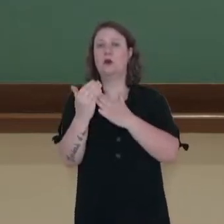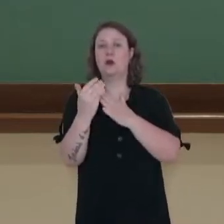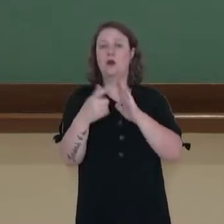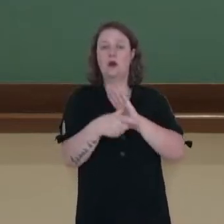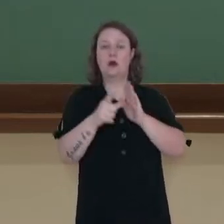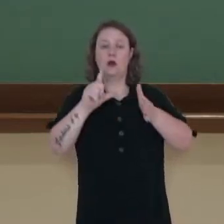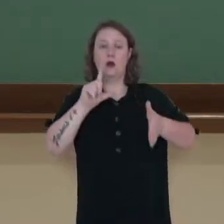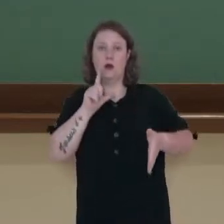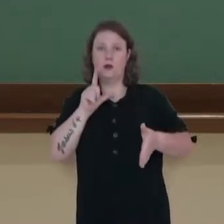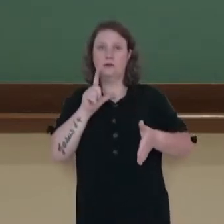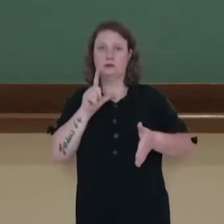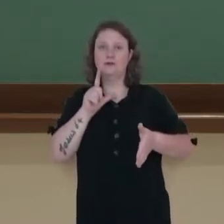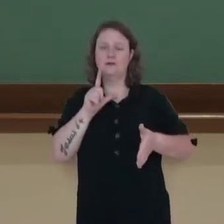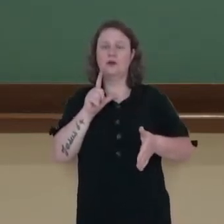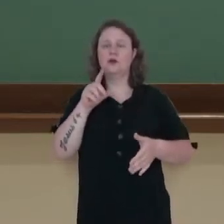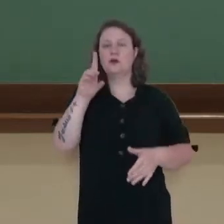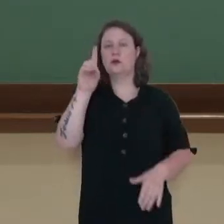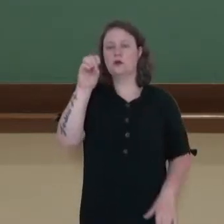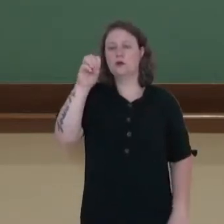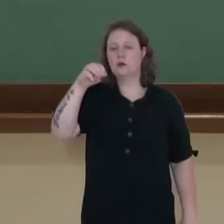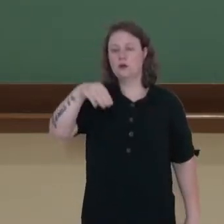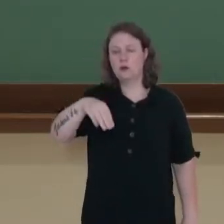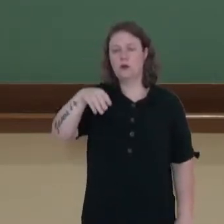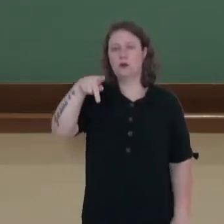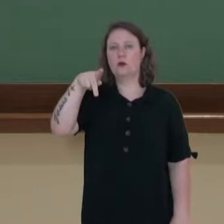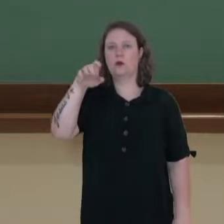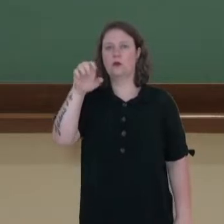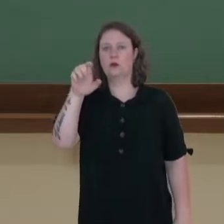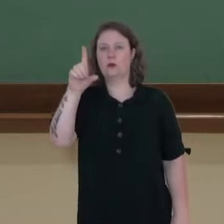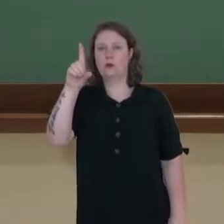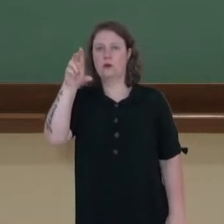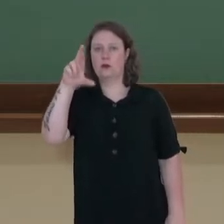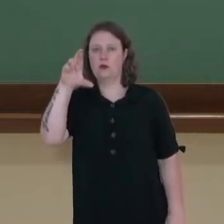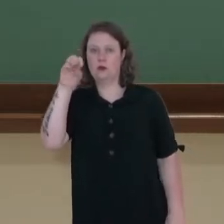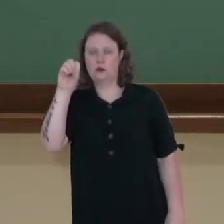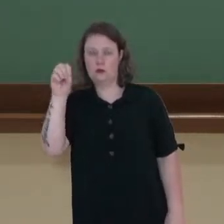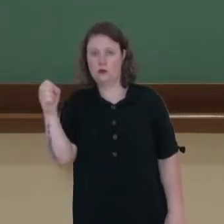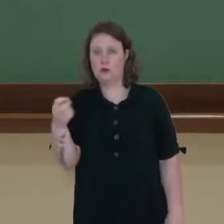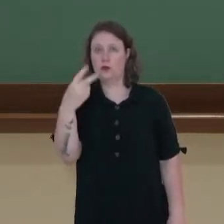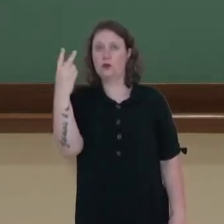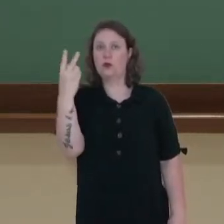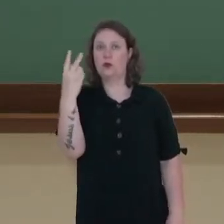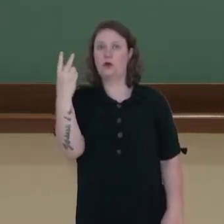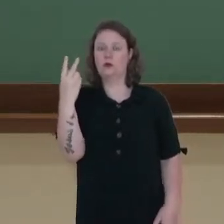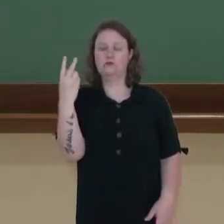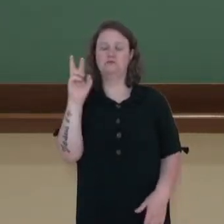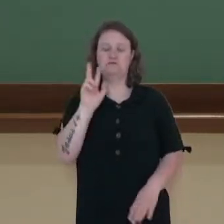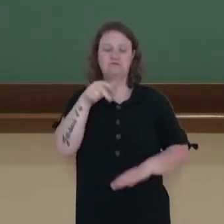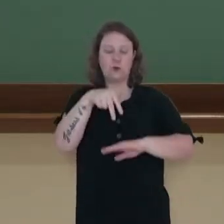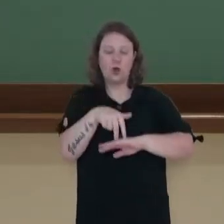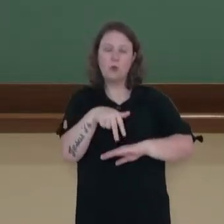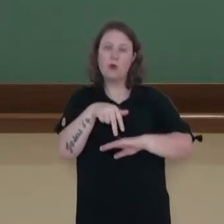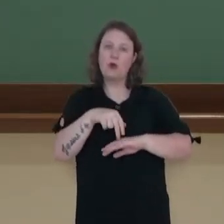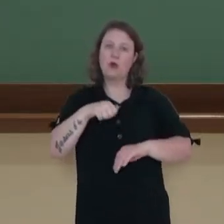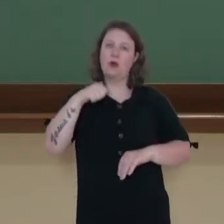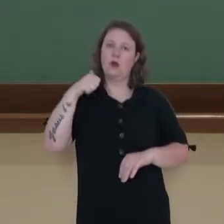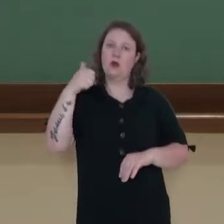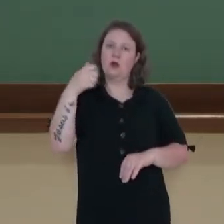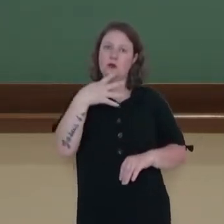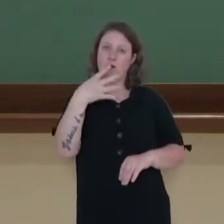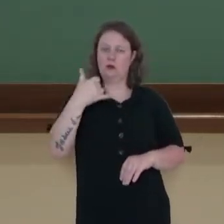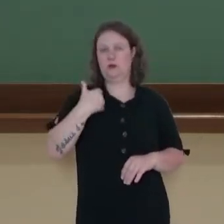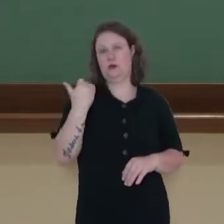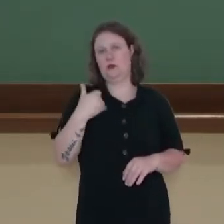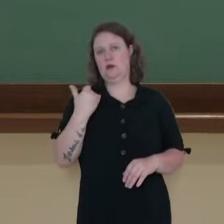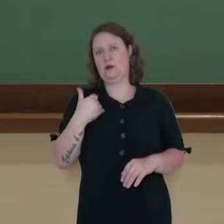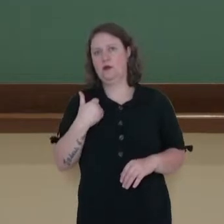Dom Pedro II, que assume o poder no Brasil aos 14 anos de idade, se torna,